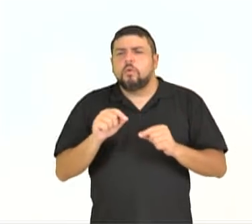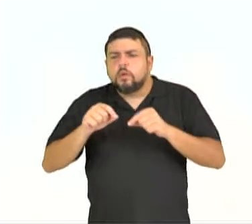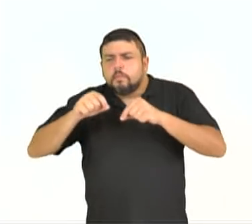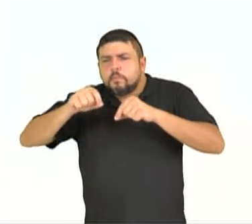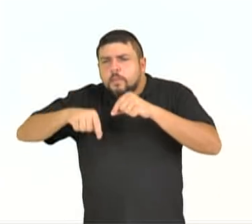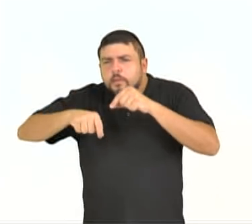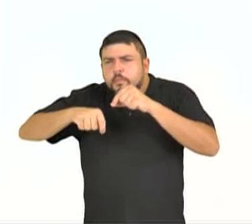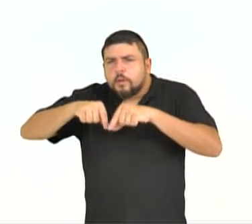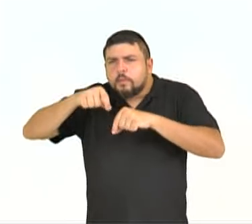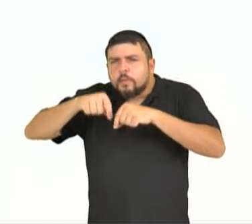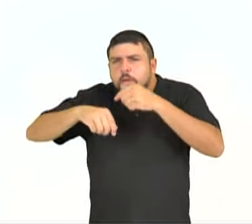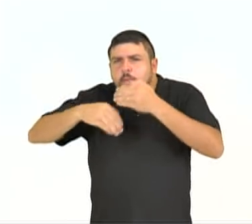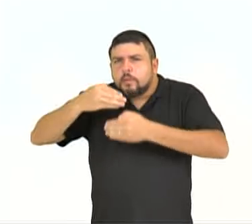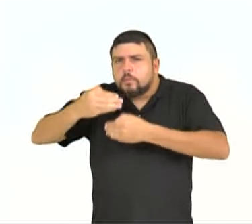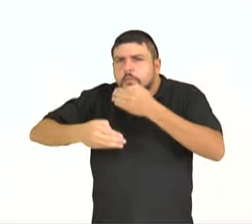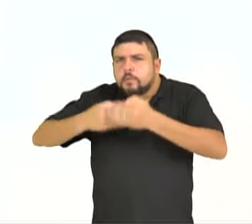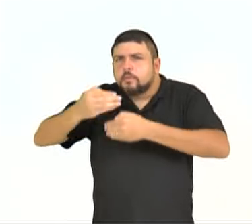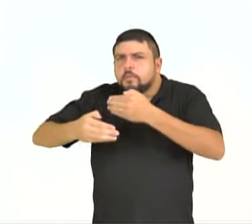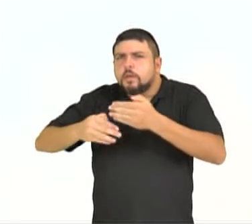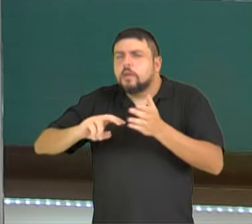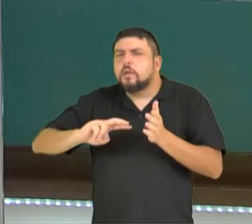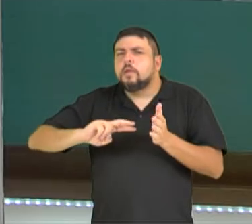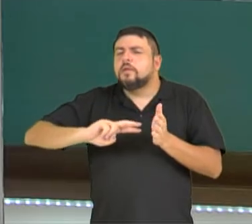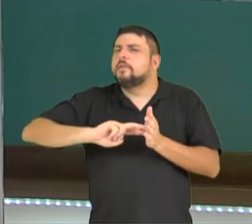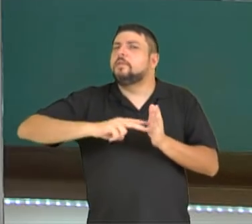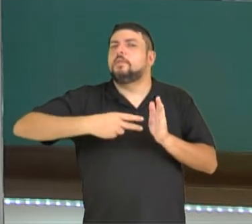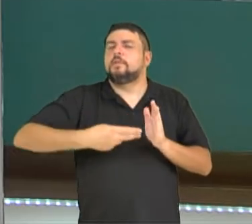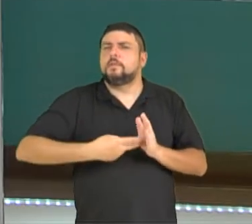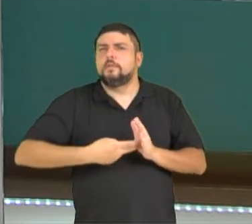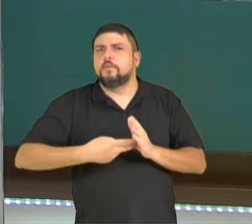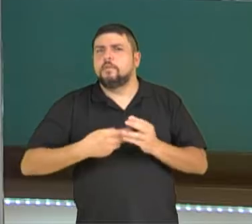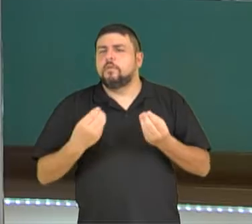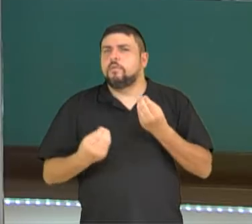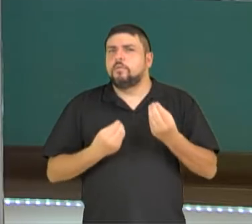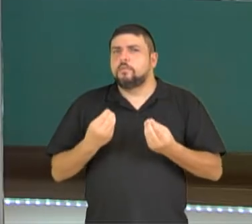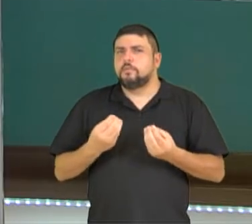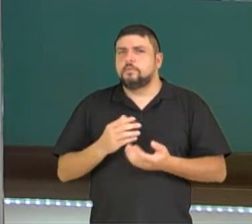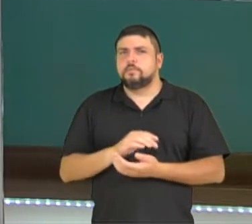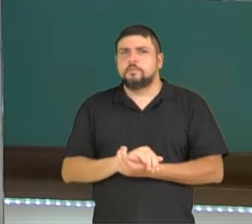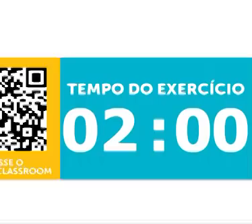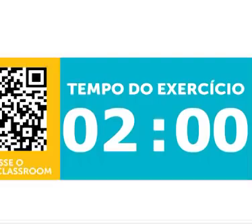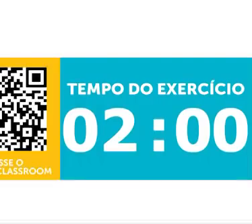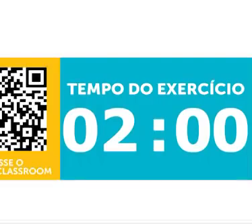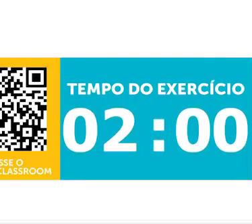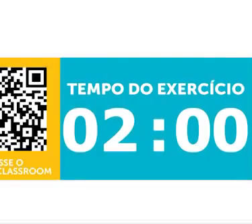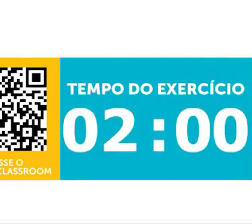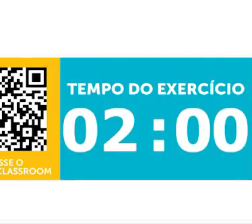em gota descrita no cartaz. Qual é a relação dessas duas linguagens?